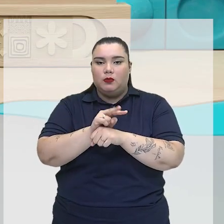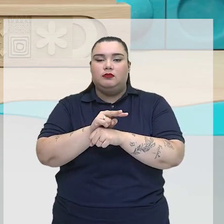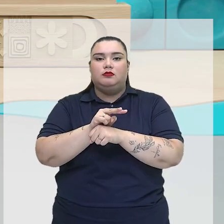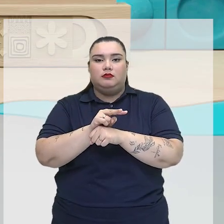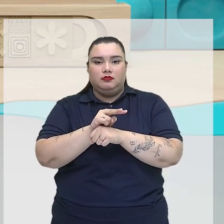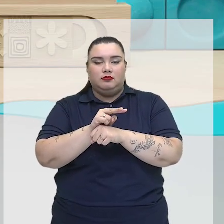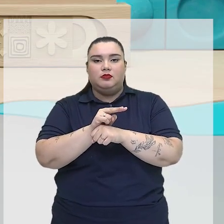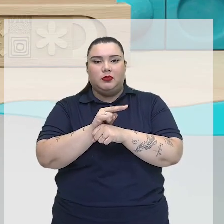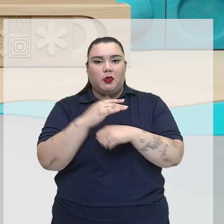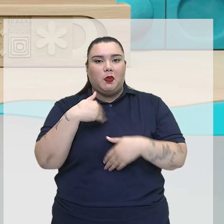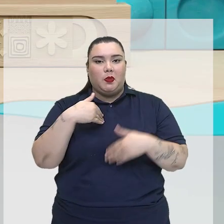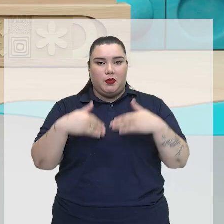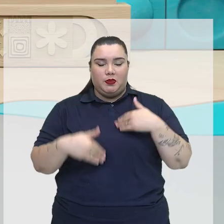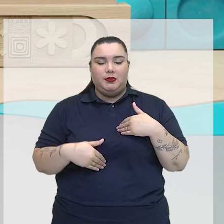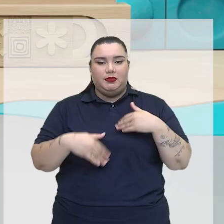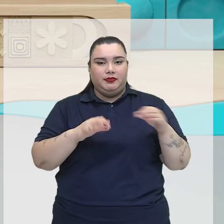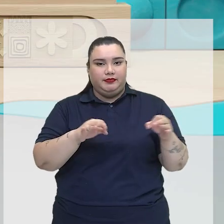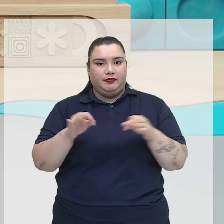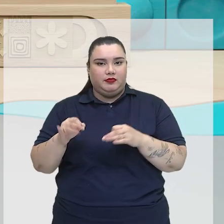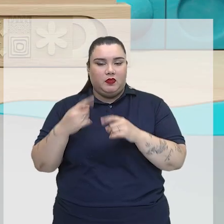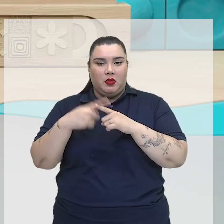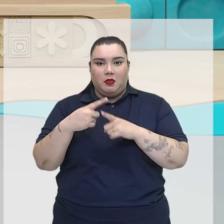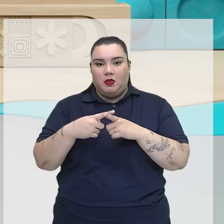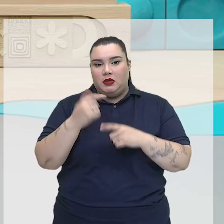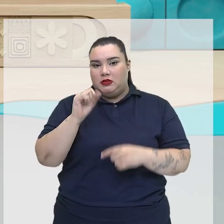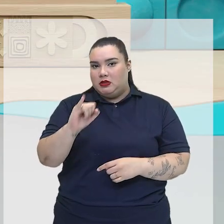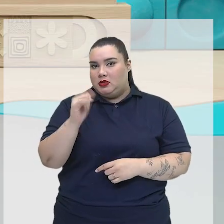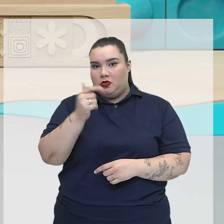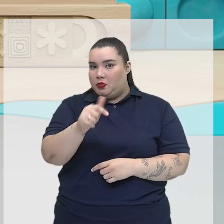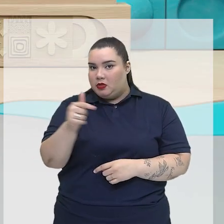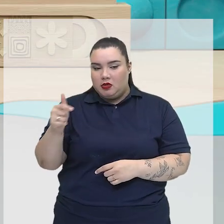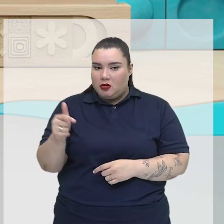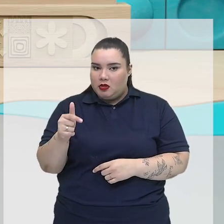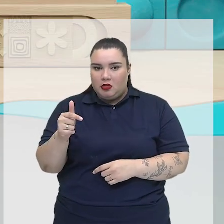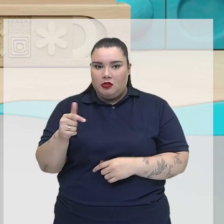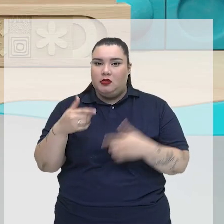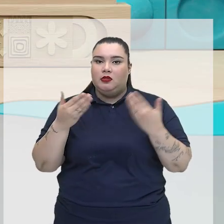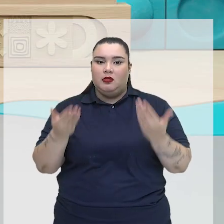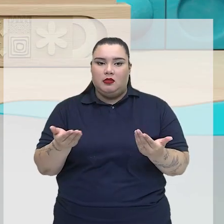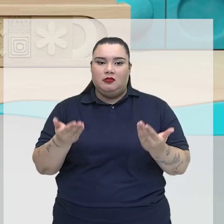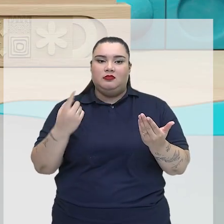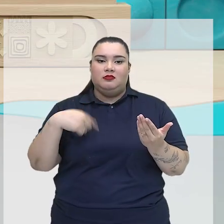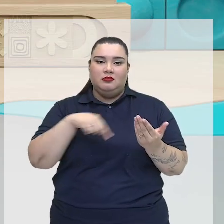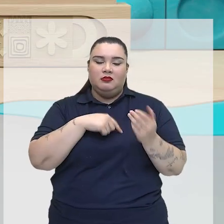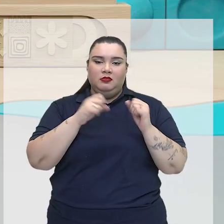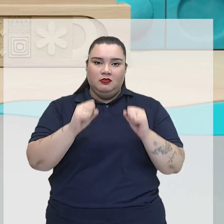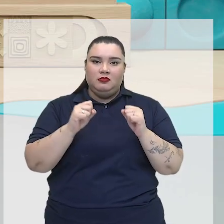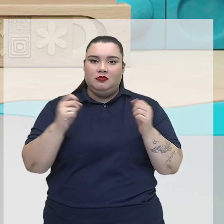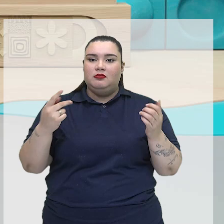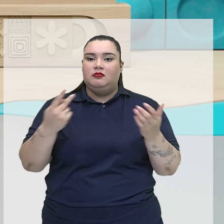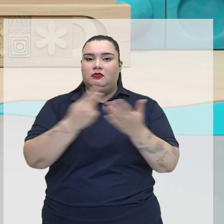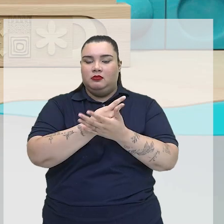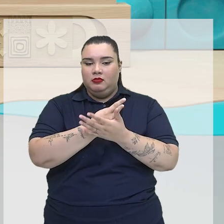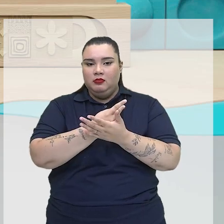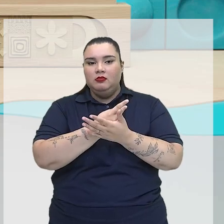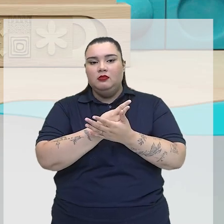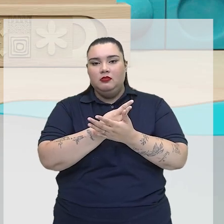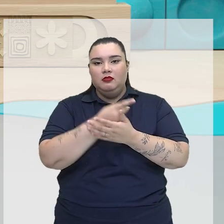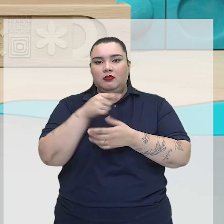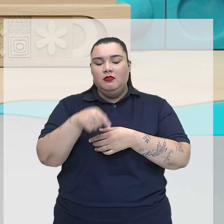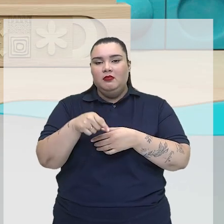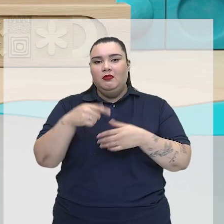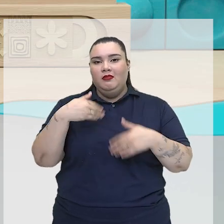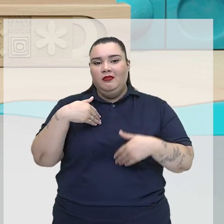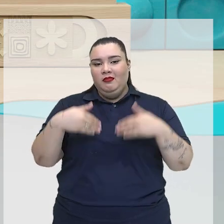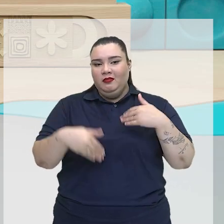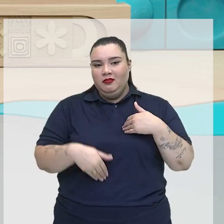proteger órgãos vitais, porque se não existisse essa proteção, muito facilmente a gente machucaria esses